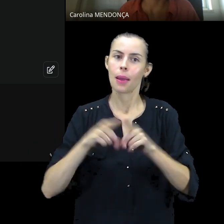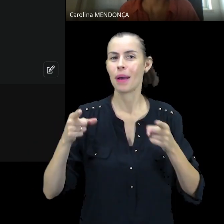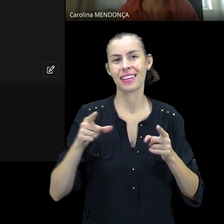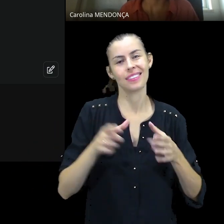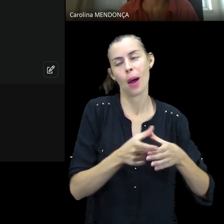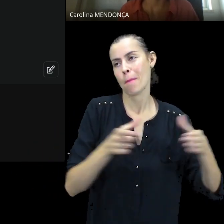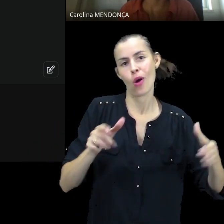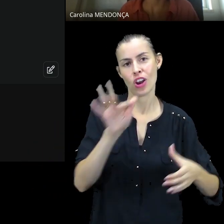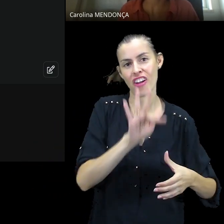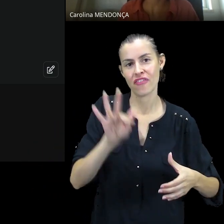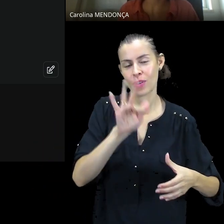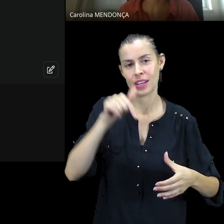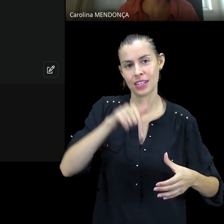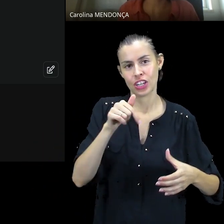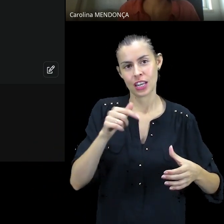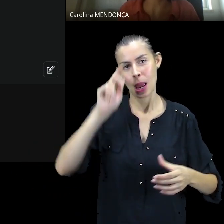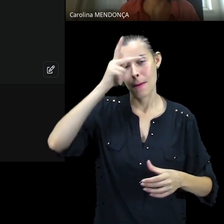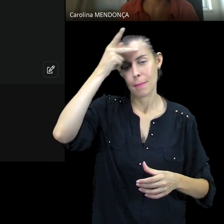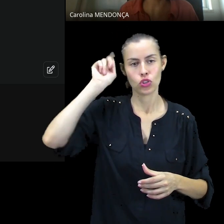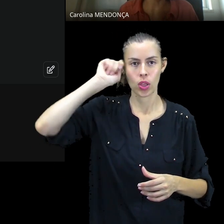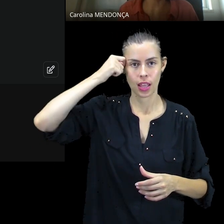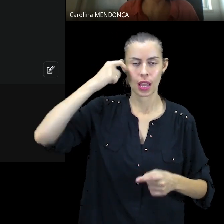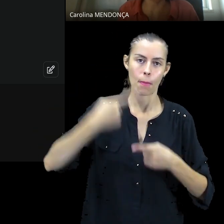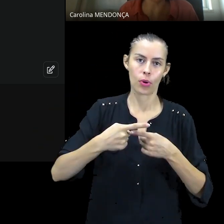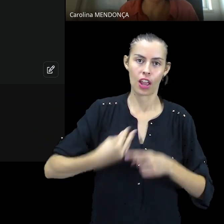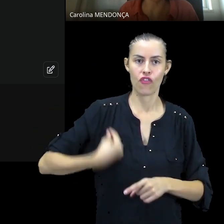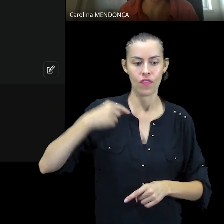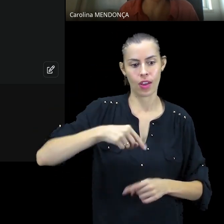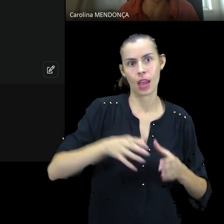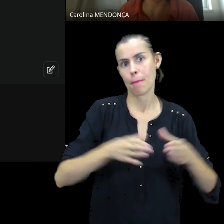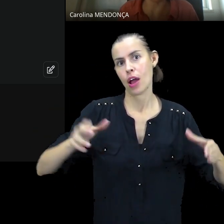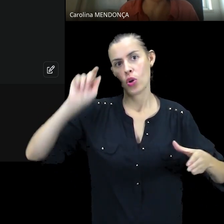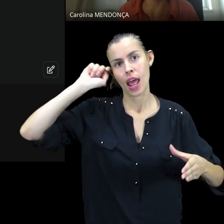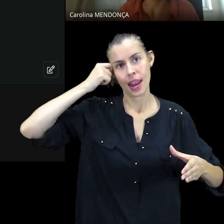estudantes, eles vêm de famílias de baixa renda com renda familiar de até